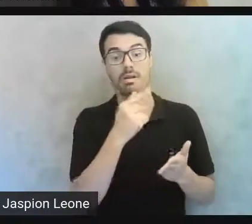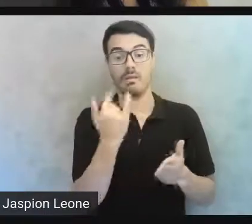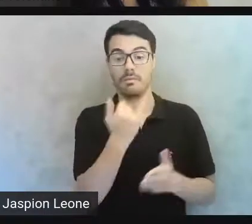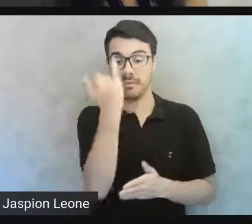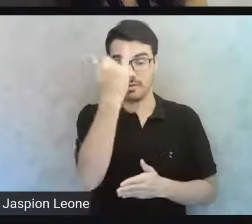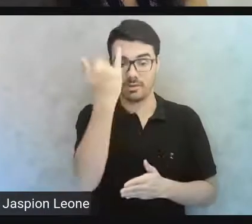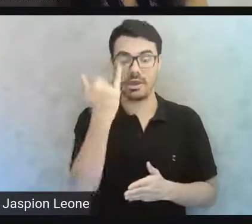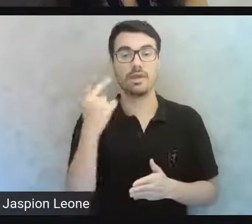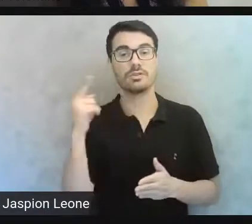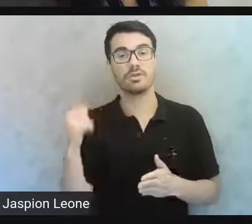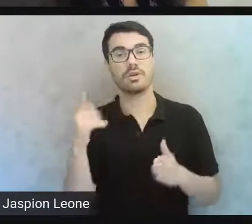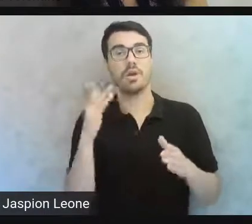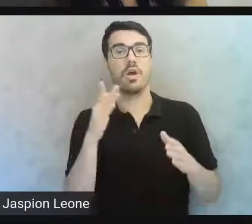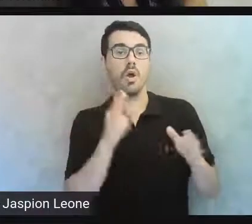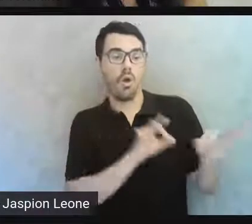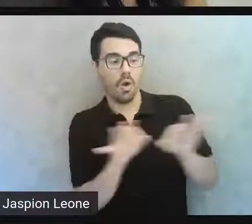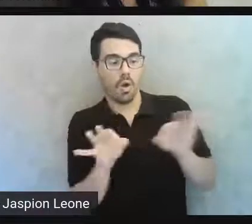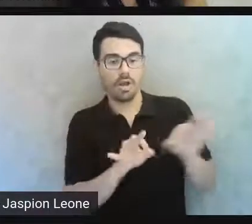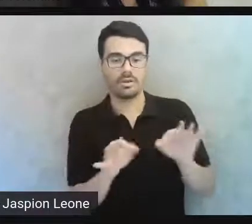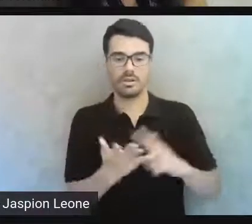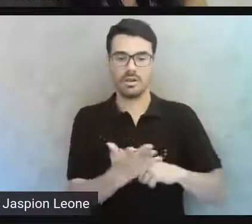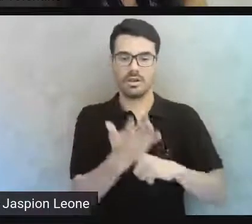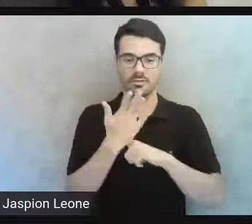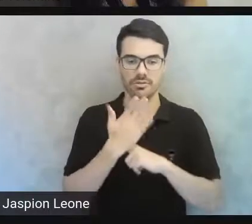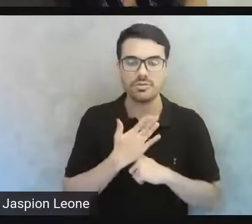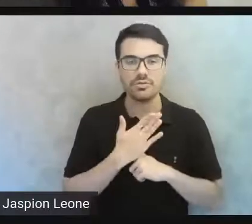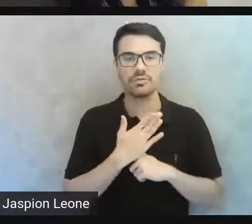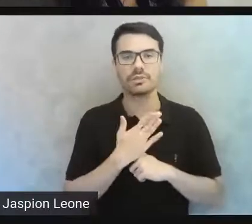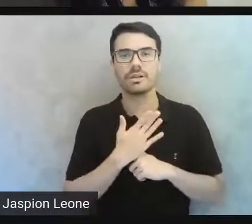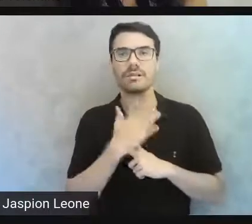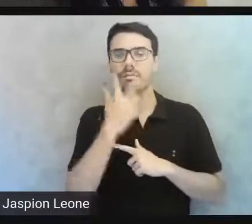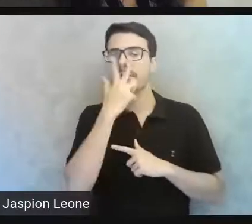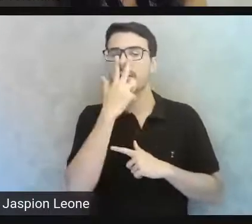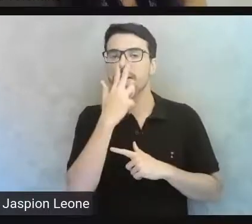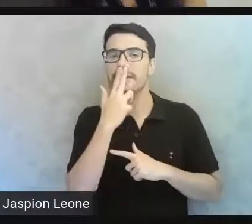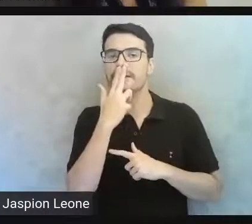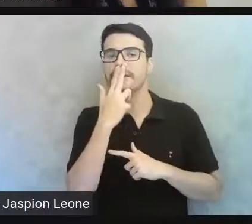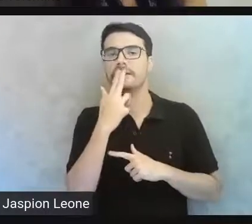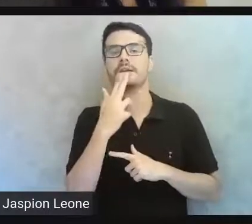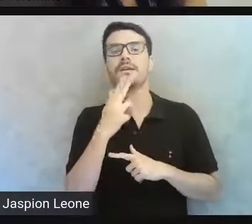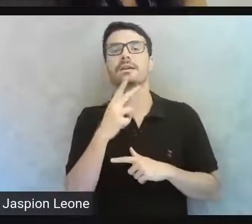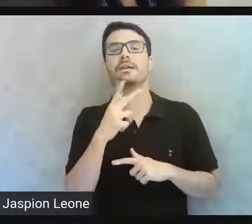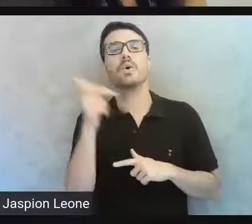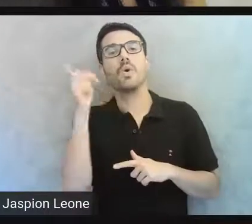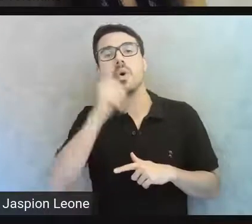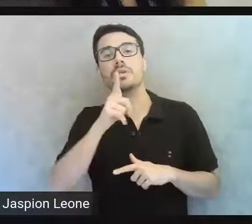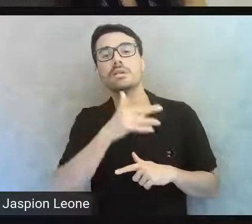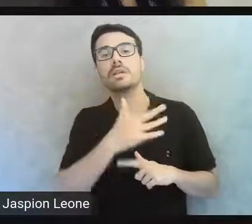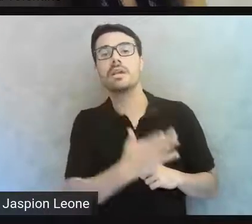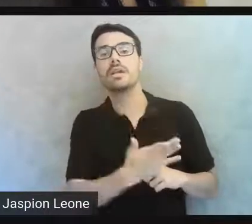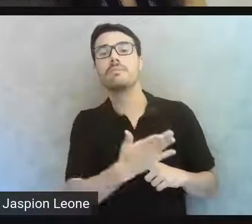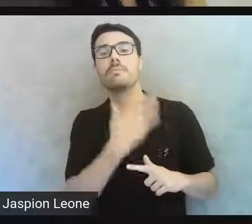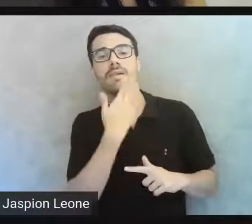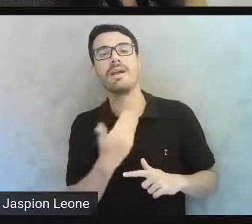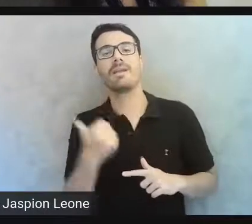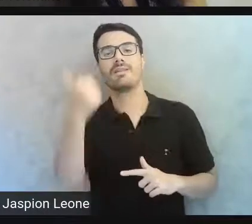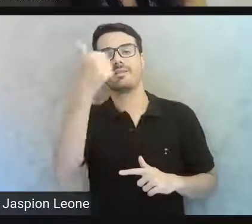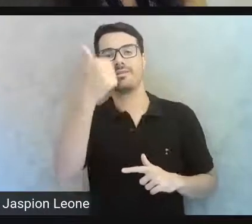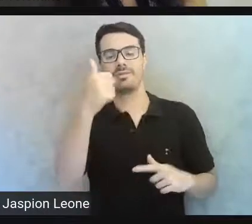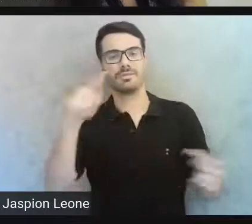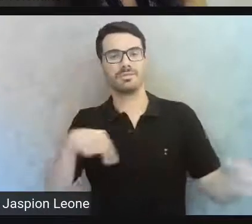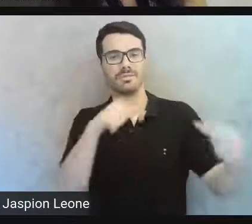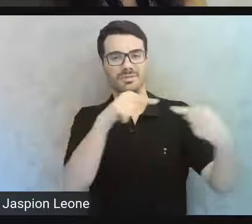organização que favoreça a gente comer esses moranguinhos ao longo do caminho, sabe? Então, pode ser que um objetivo de uma semana, para quem